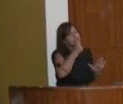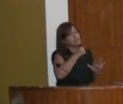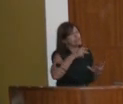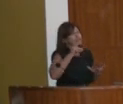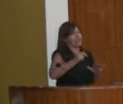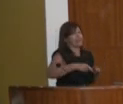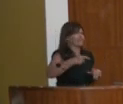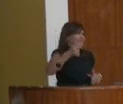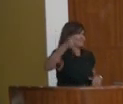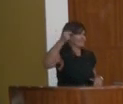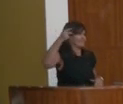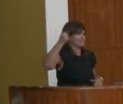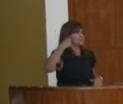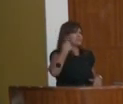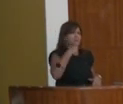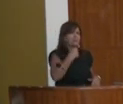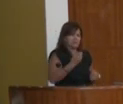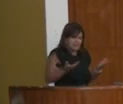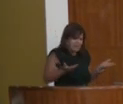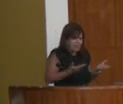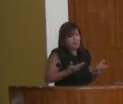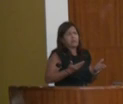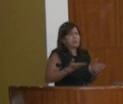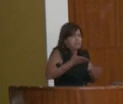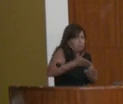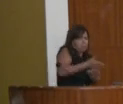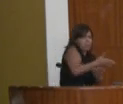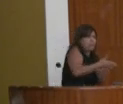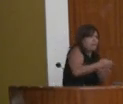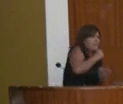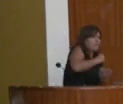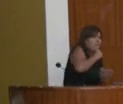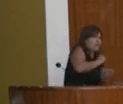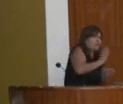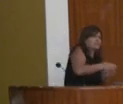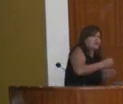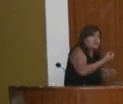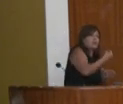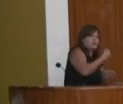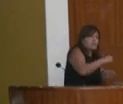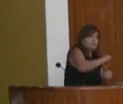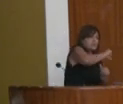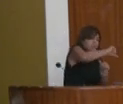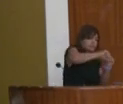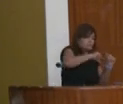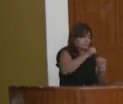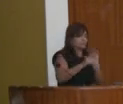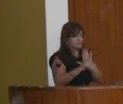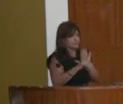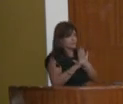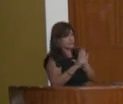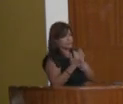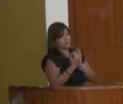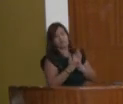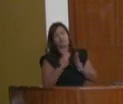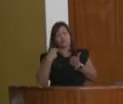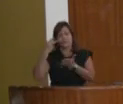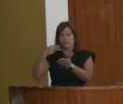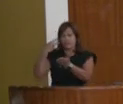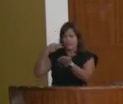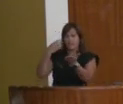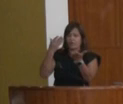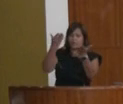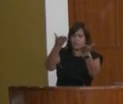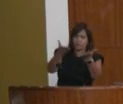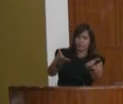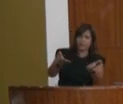precisa ser atualizada dentro dos critérios da LBI. E aí nós temos aqui os nobres vereadores, né? Eu acho que a